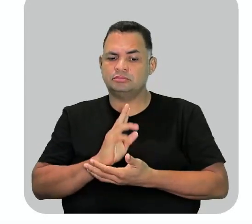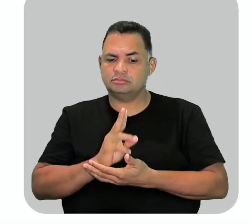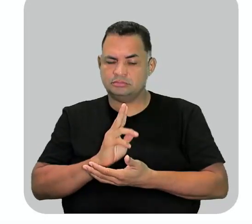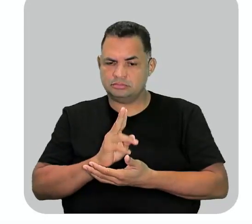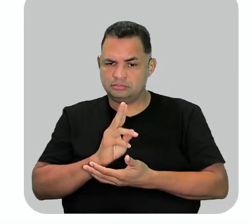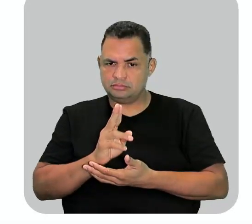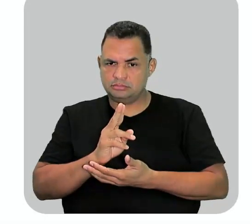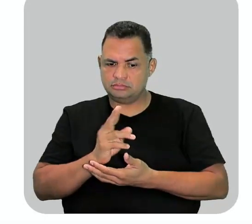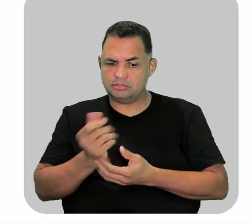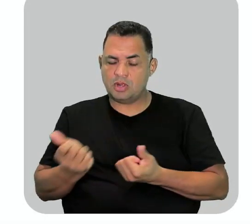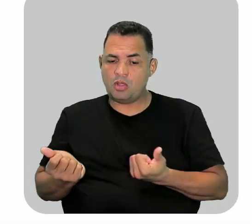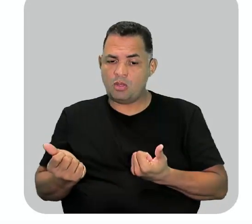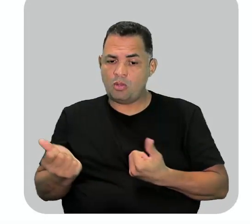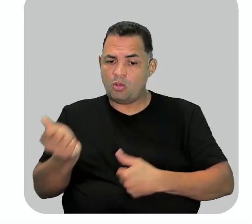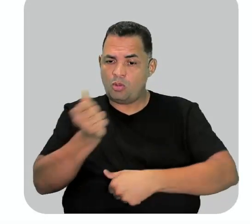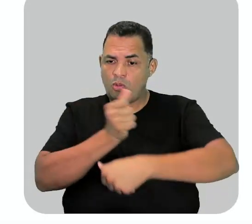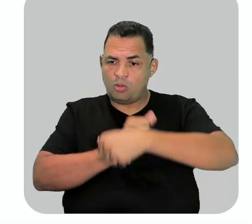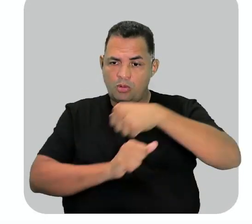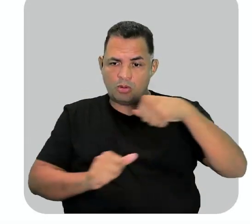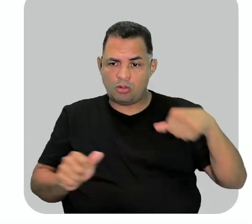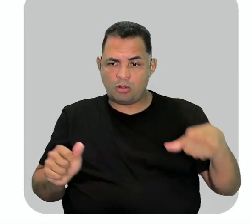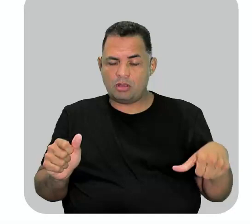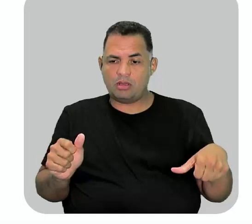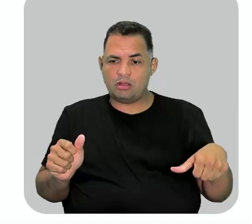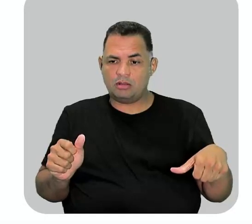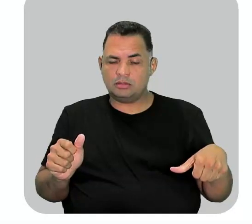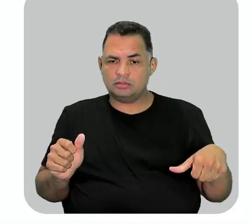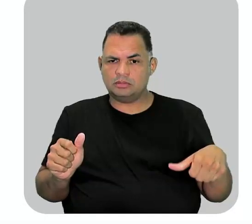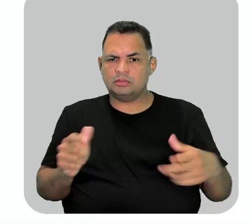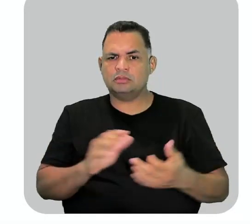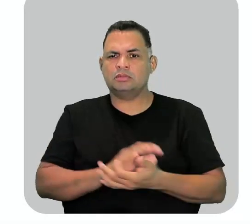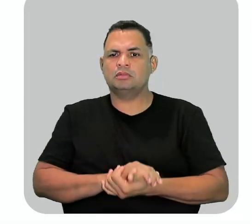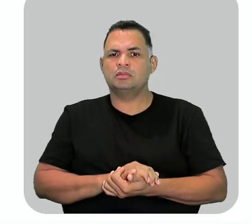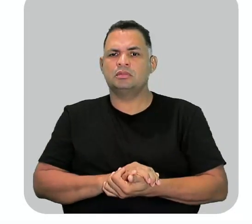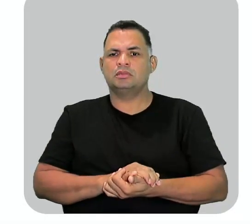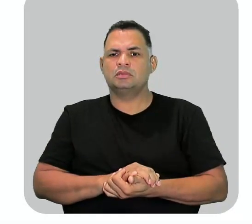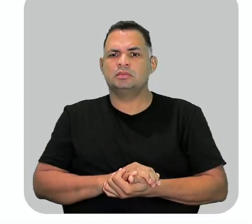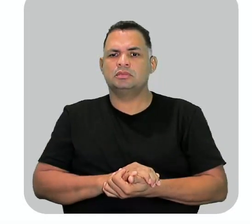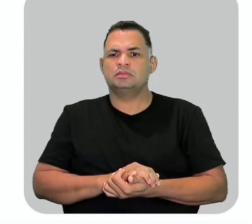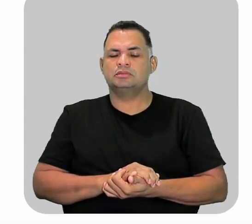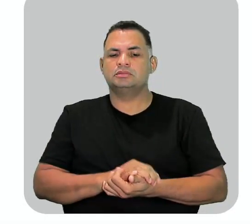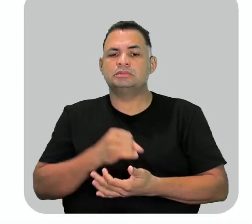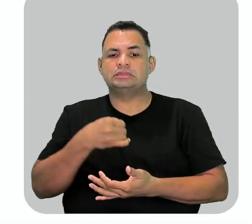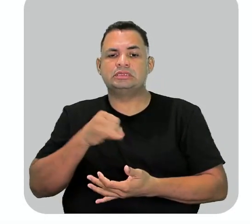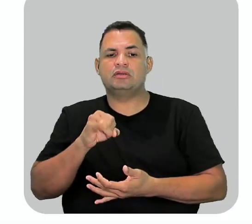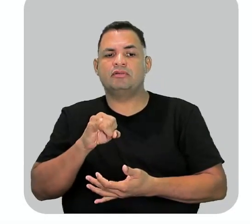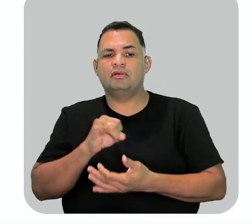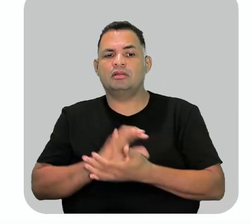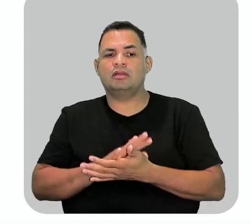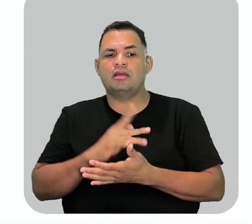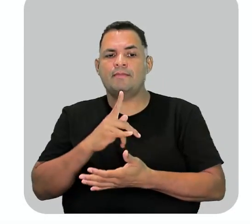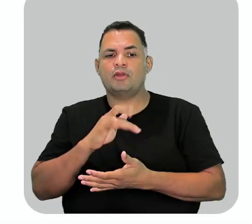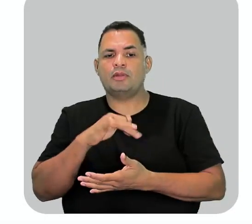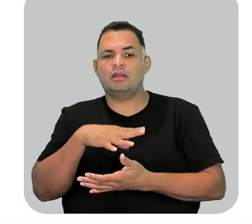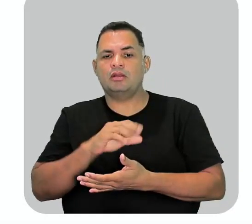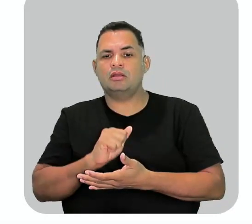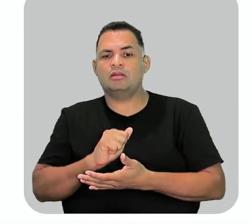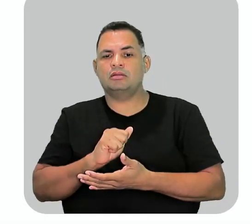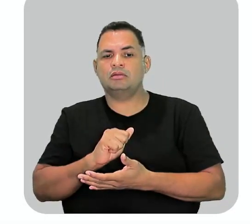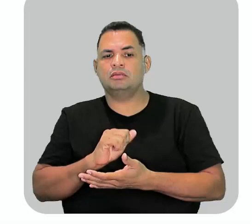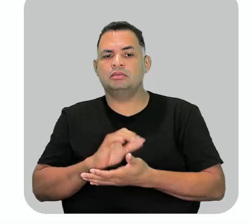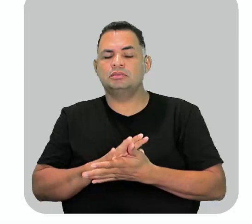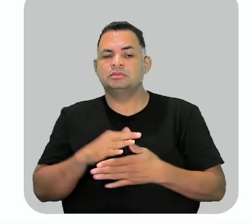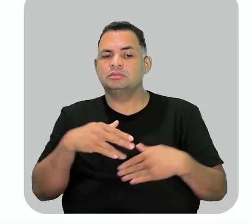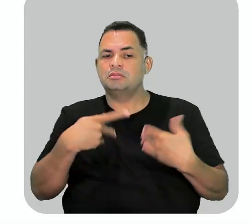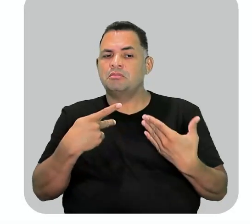processos inversos. Se eu digo que a propanona é produto da oxidação, eu não